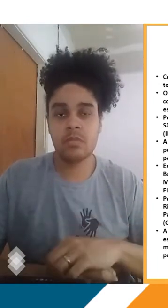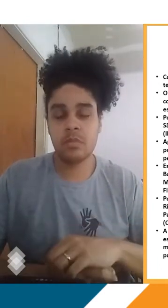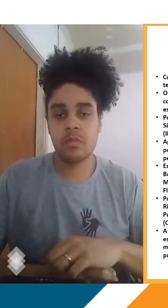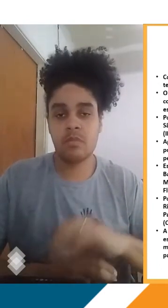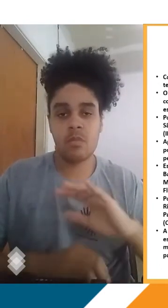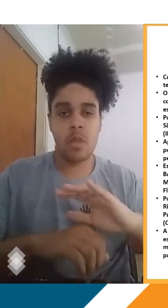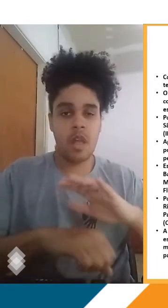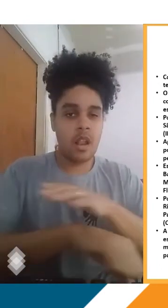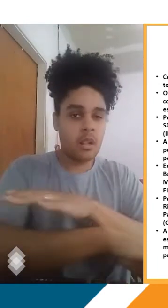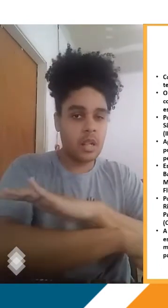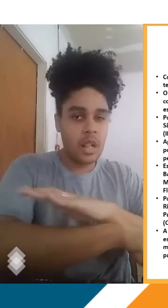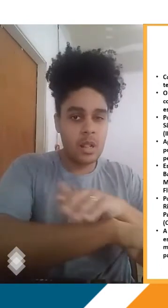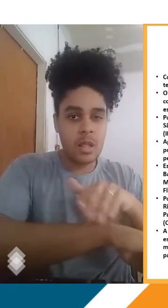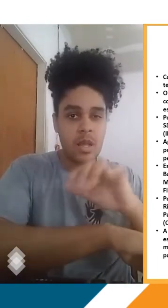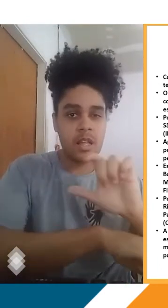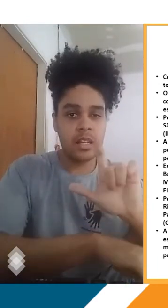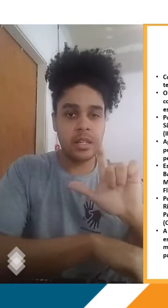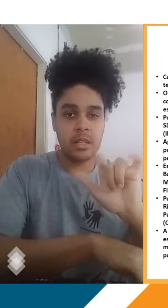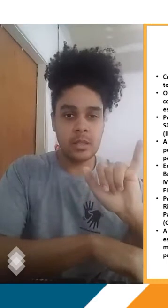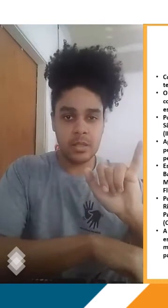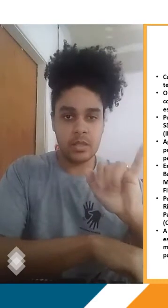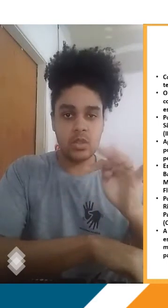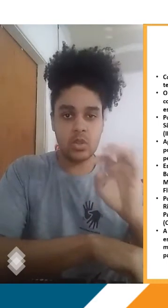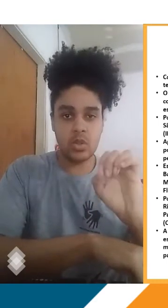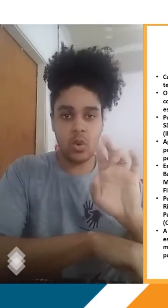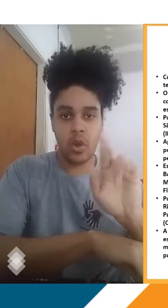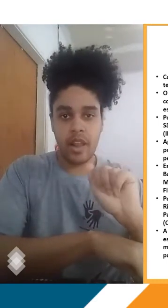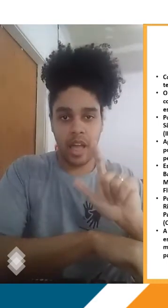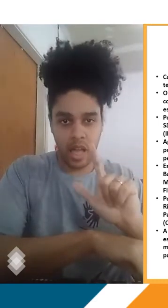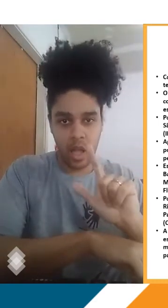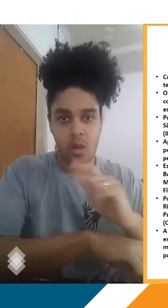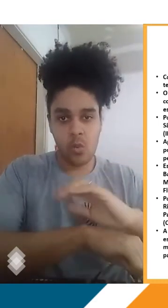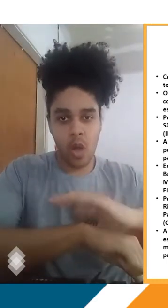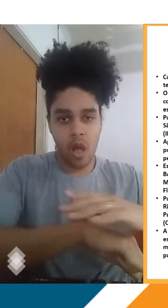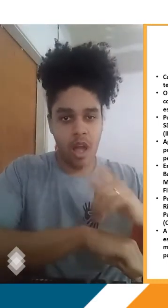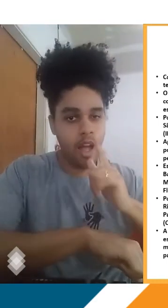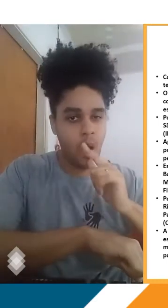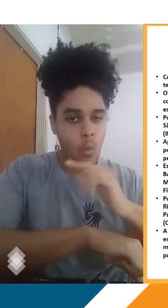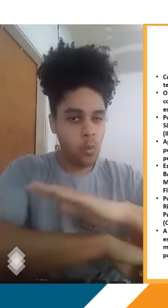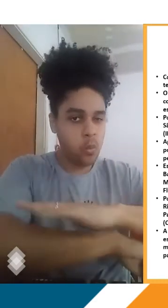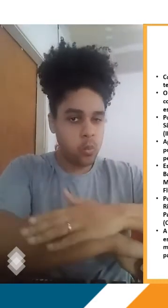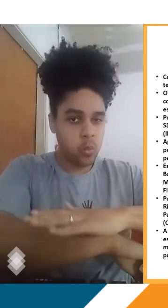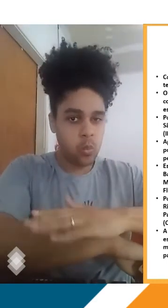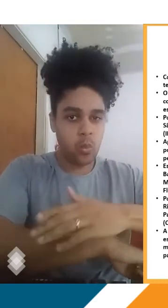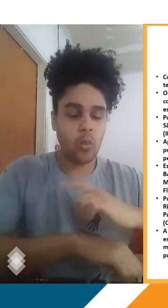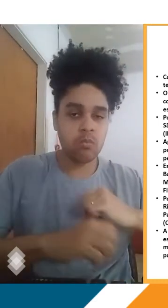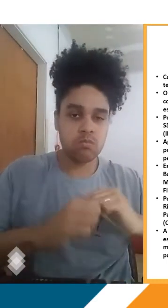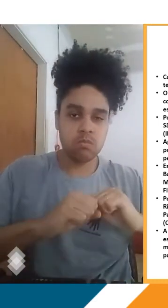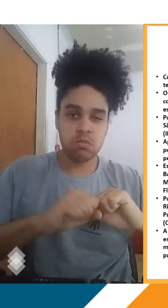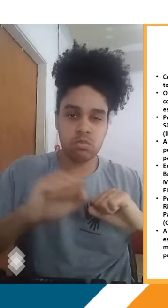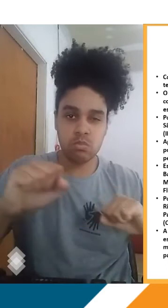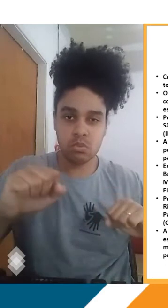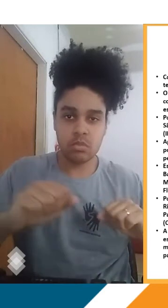extenso, com mais de 1.000 quilômetros de extensão, que vai desde a foz do rio Itabapoana até a Ponta